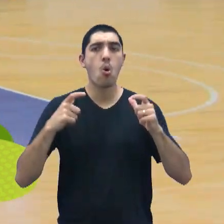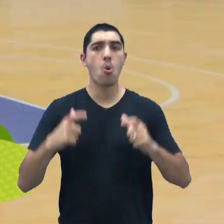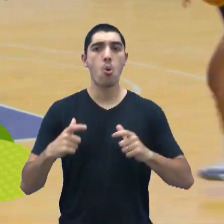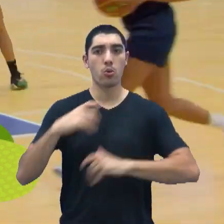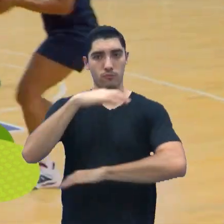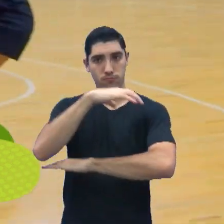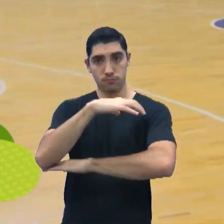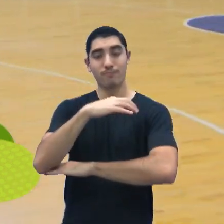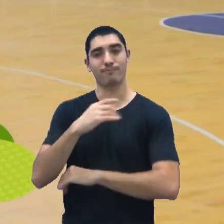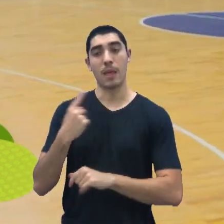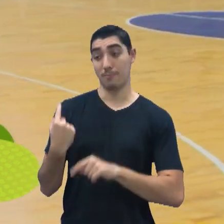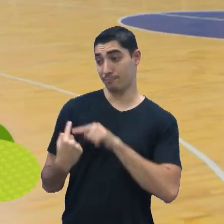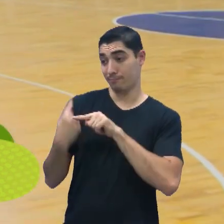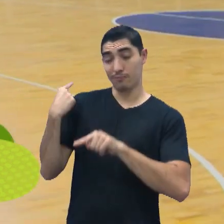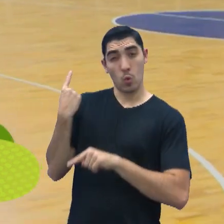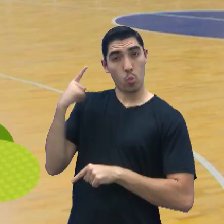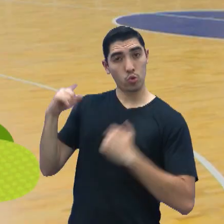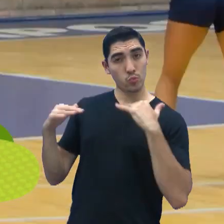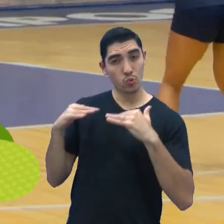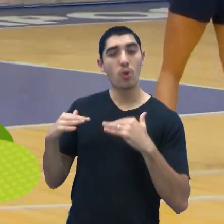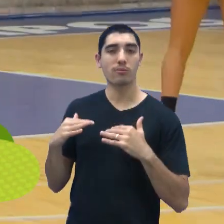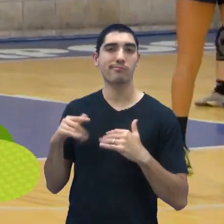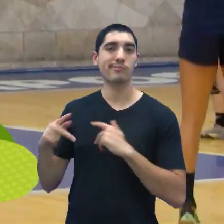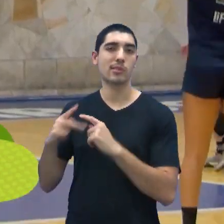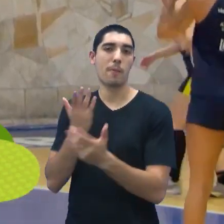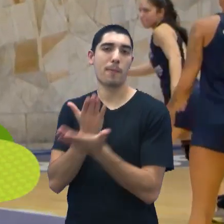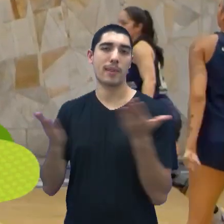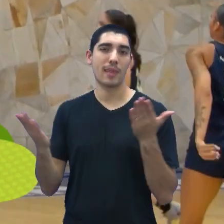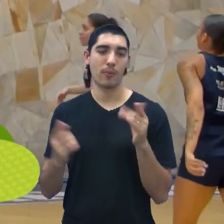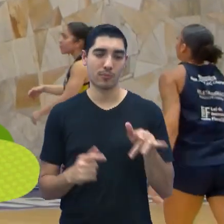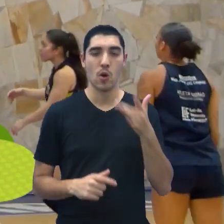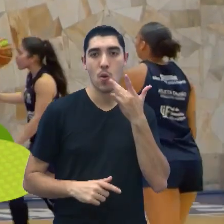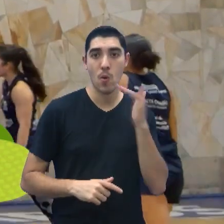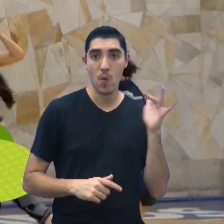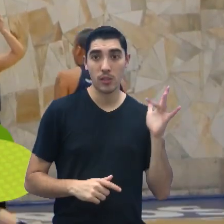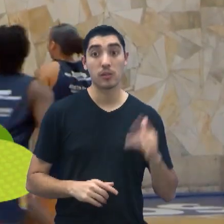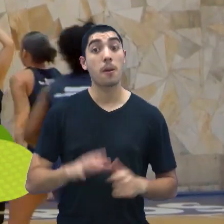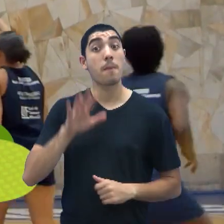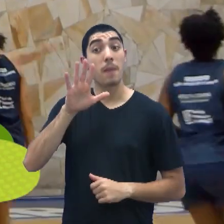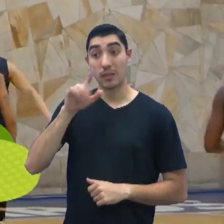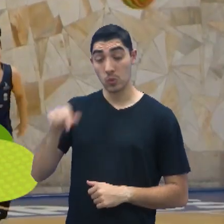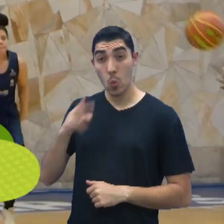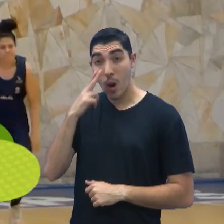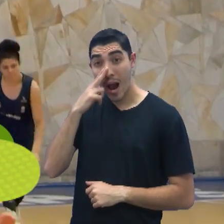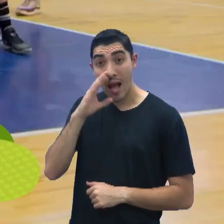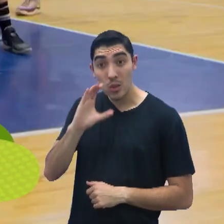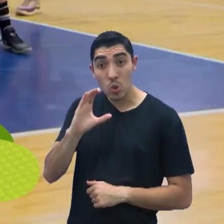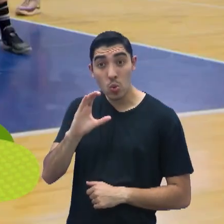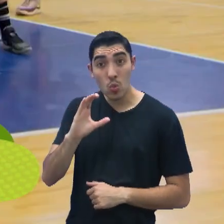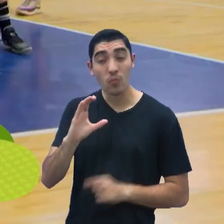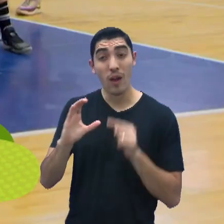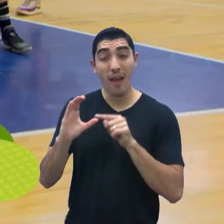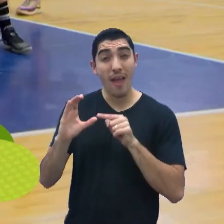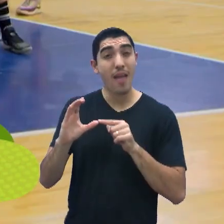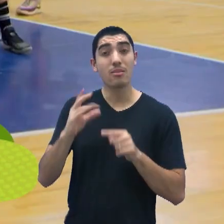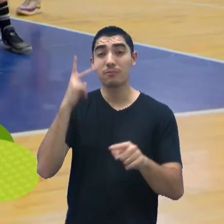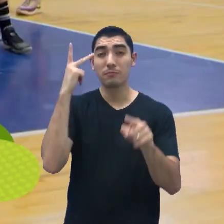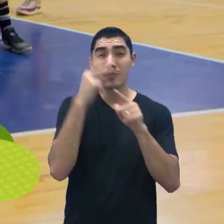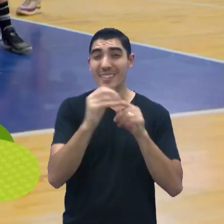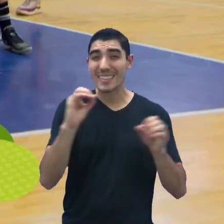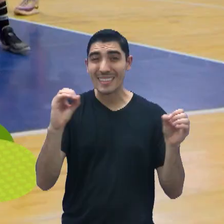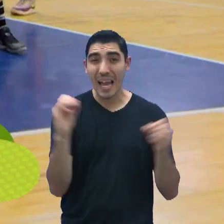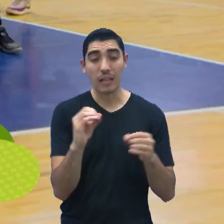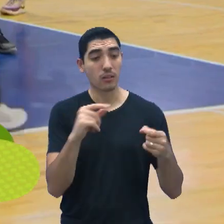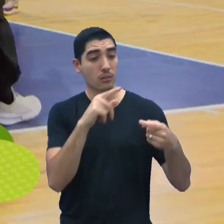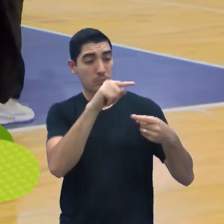na última rodada contra a equipe do Ourinhos, já o Catanduva não vence, não sabe o que é vencer aí na competição, vem de 3 jogos e 3